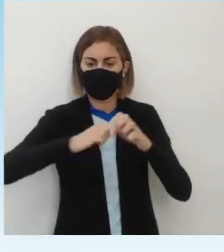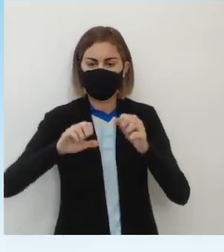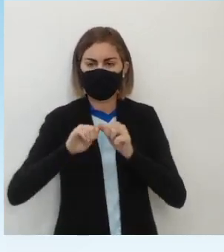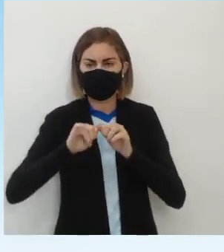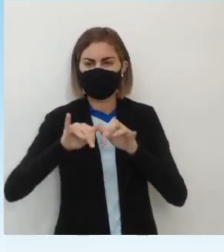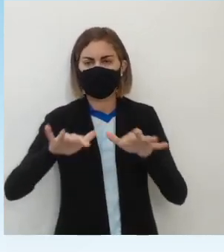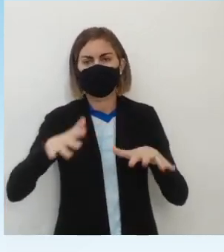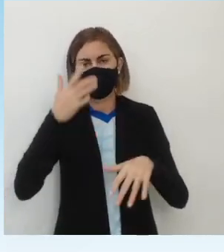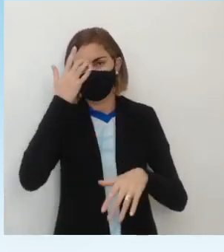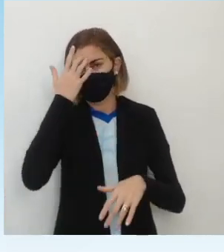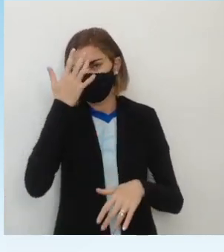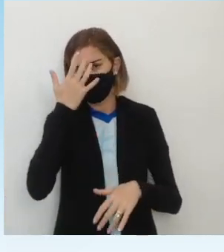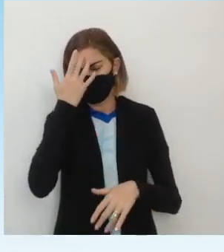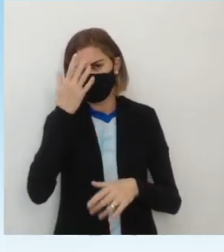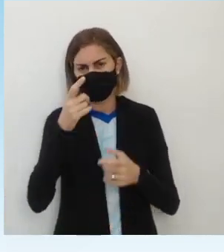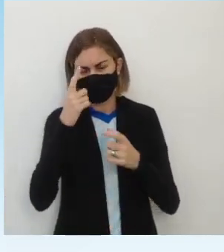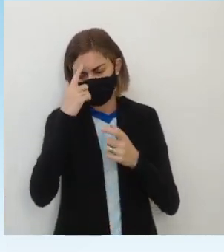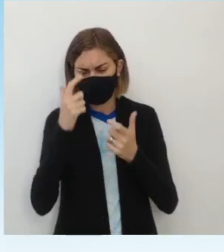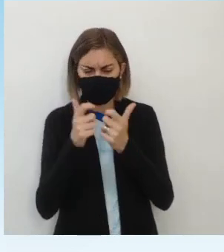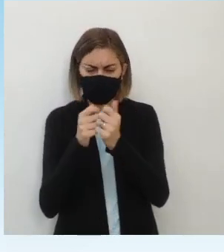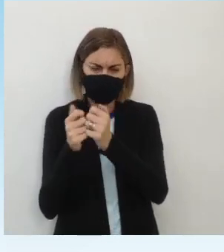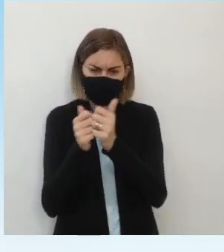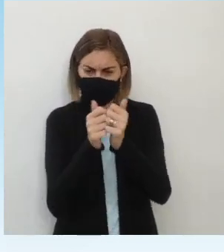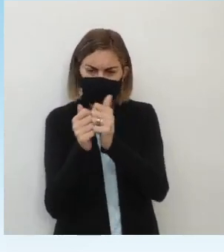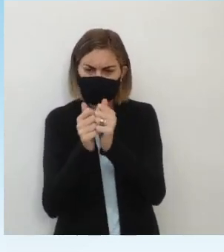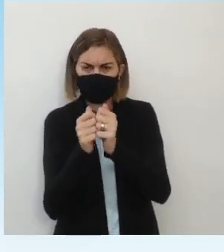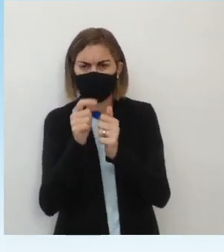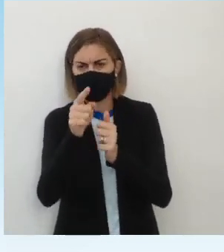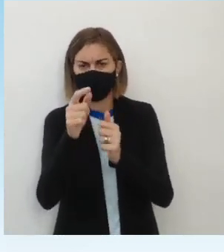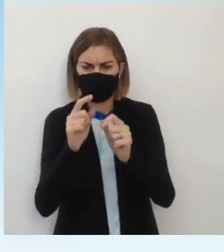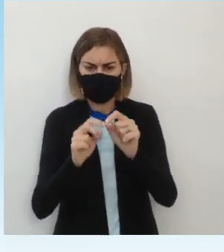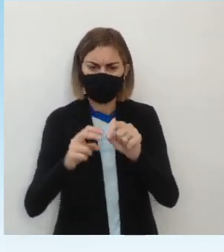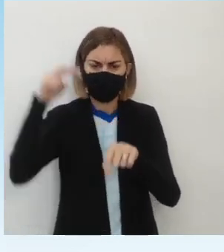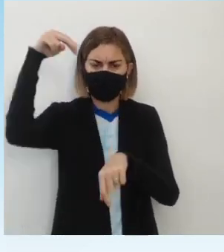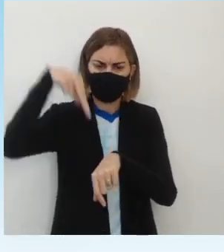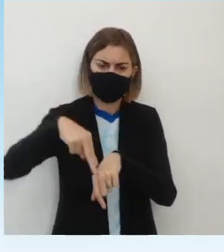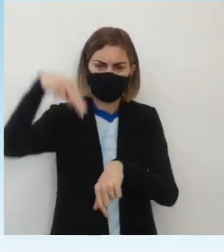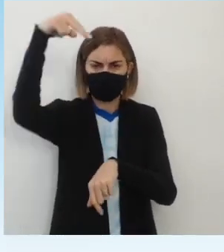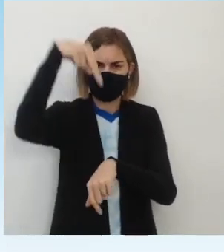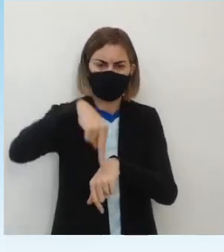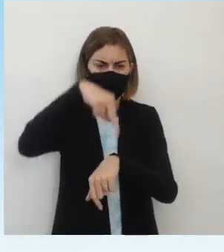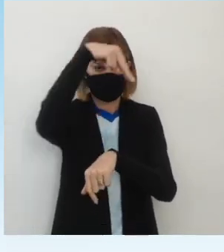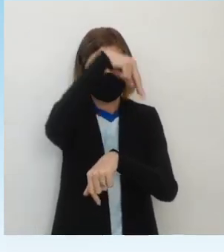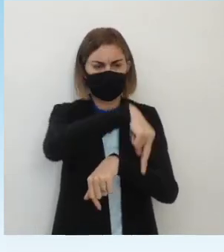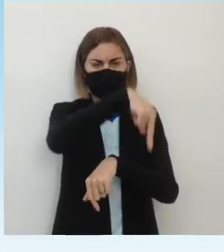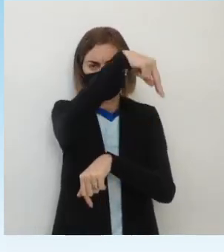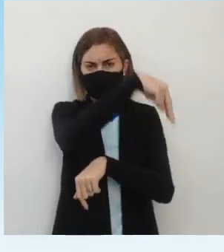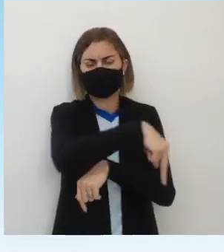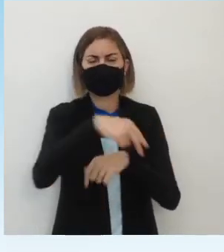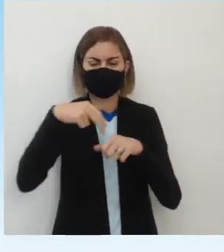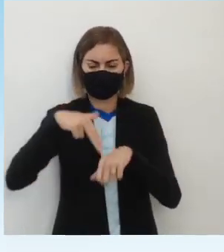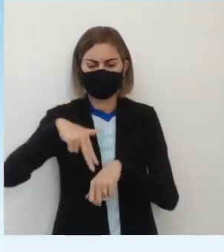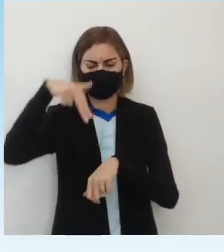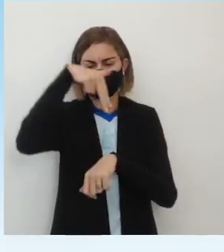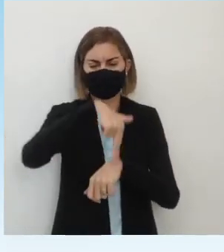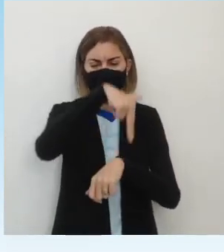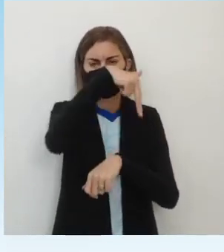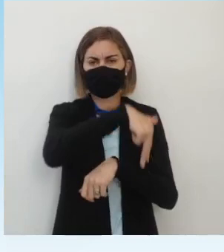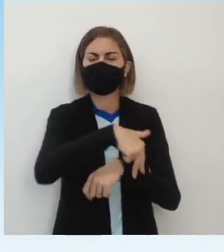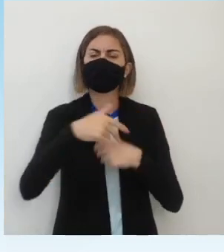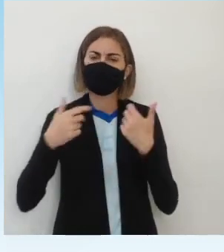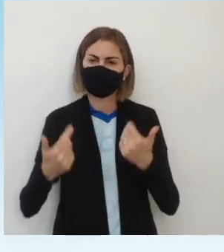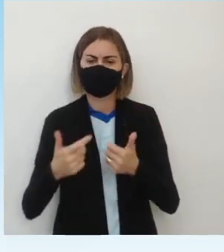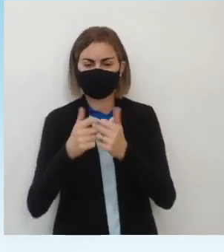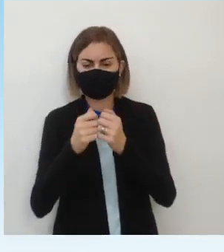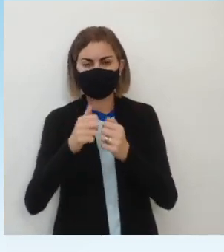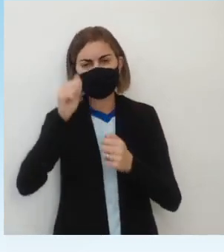facilmente. Pensa aí num joguinho, num videogame, em que você tem que saltar casas de um objeto para o outro. Você está solto,